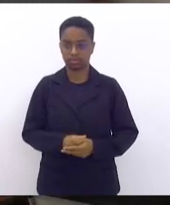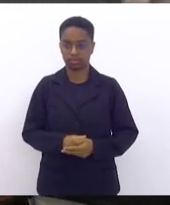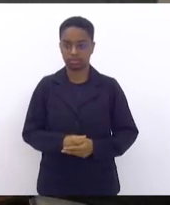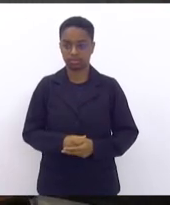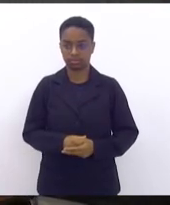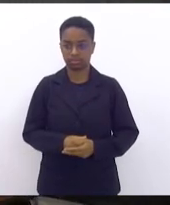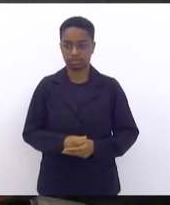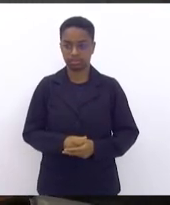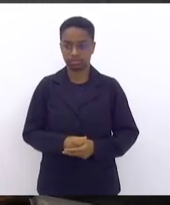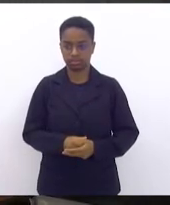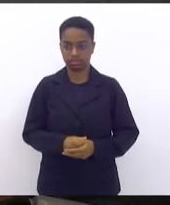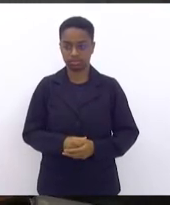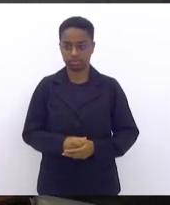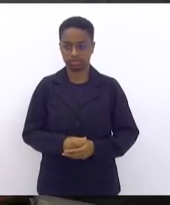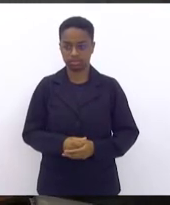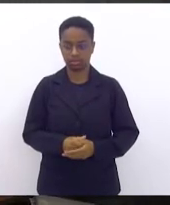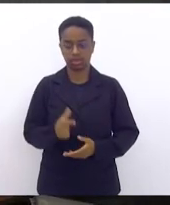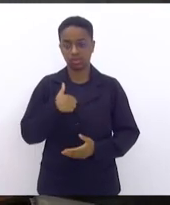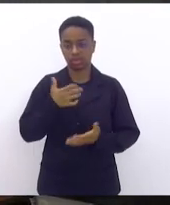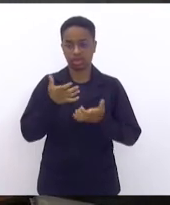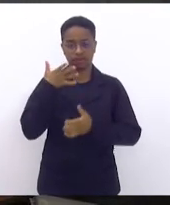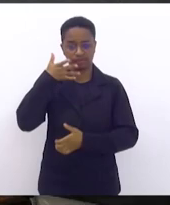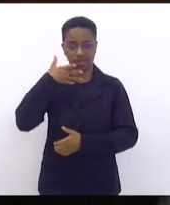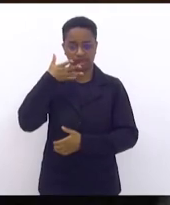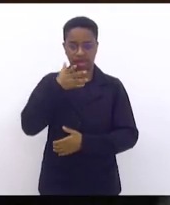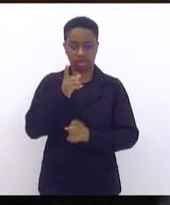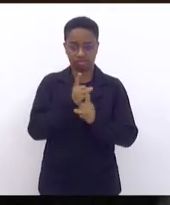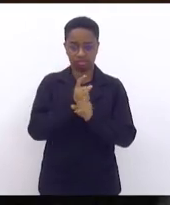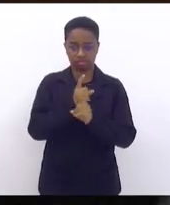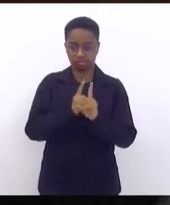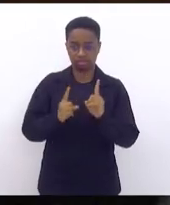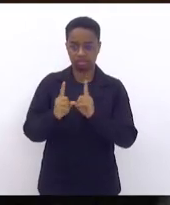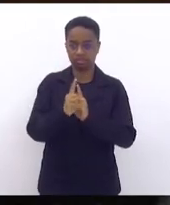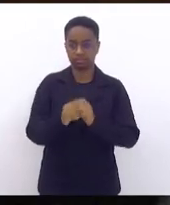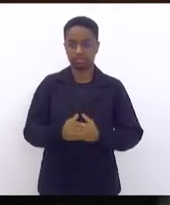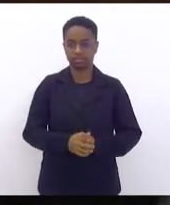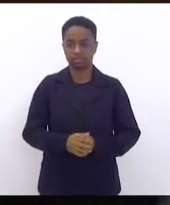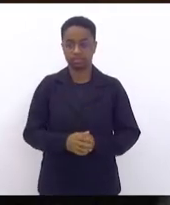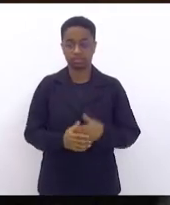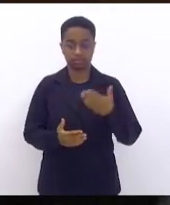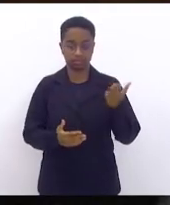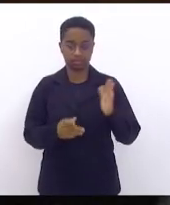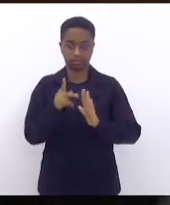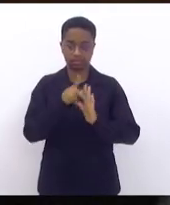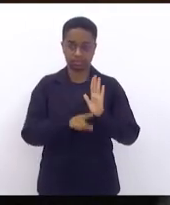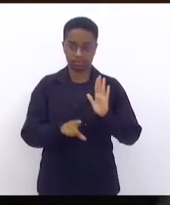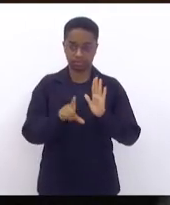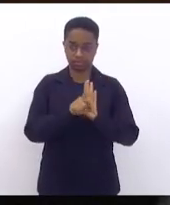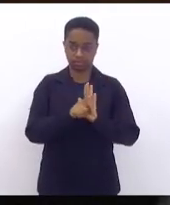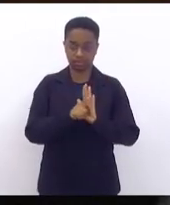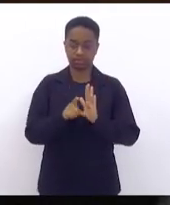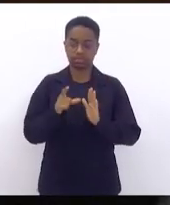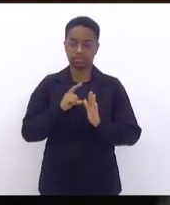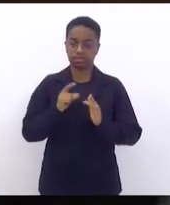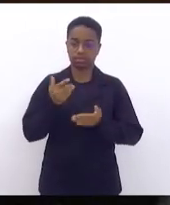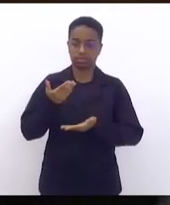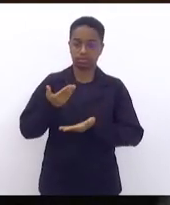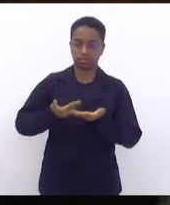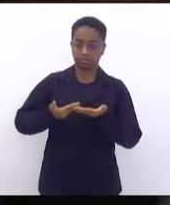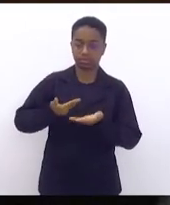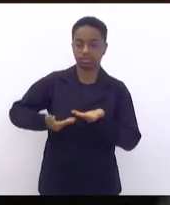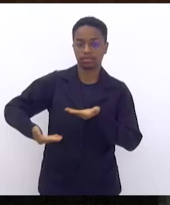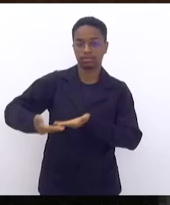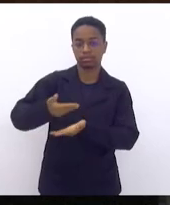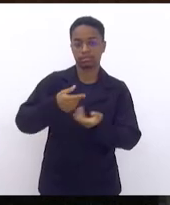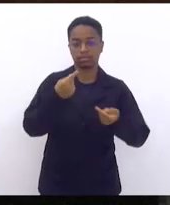queria fazer uma fala pela ordem, se for o caso. Por favor. Esse projeto de lei está tramitando aqui na Casa